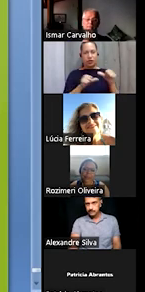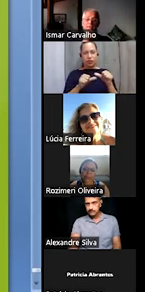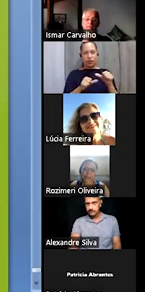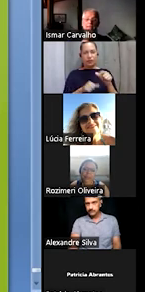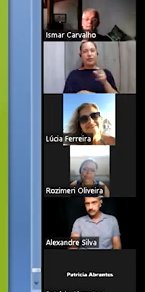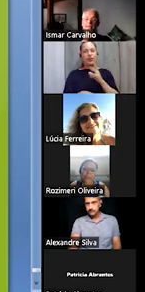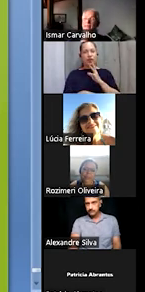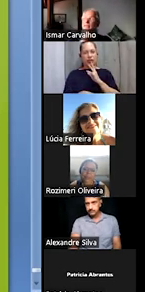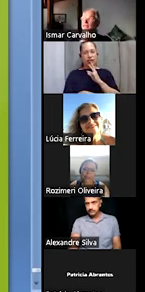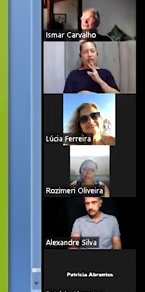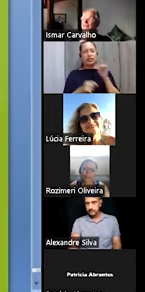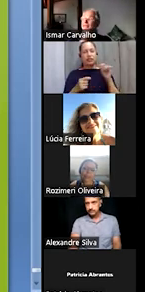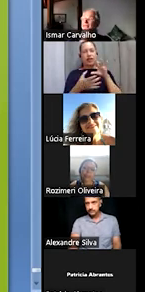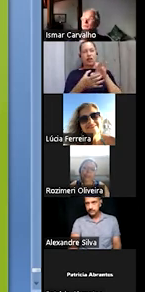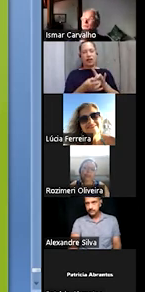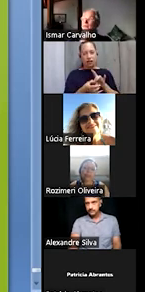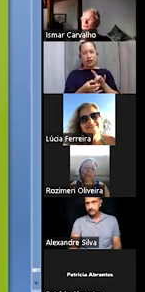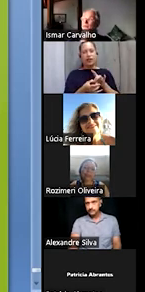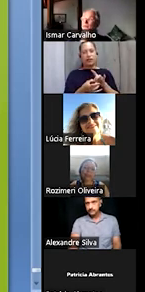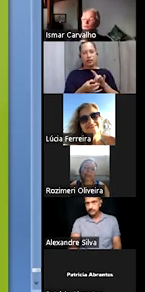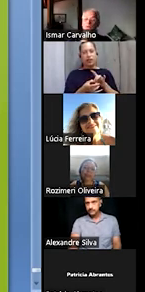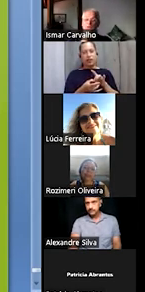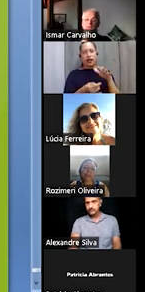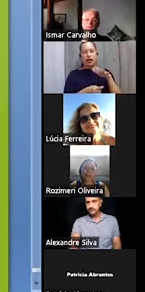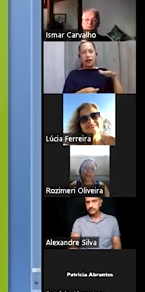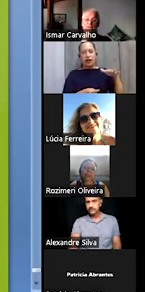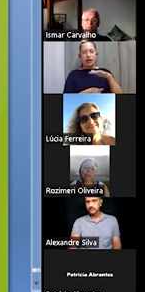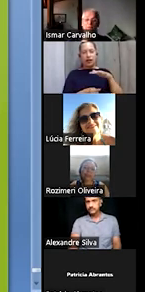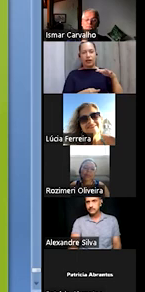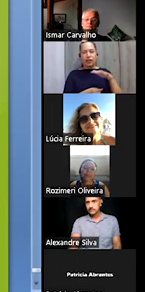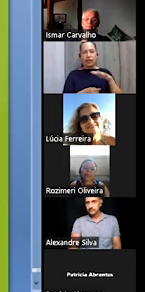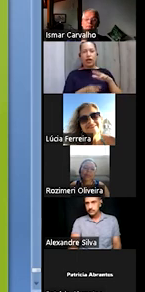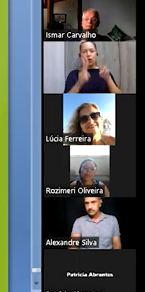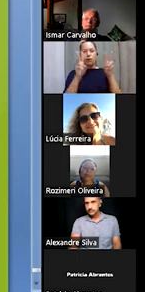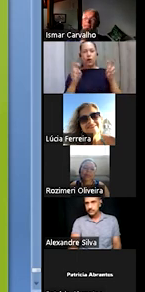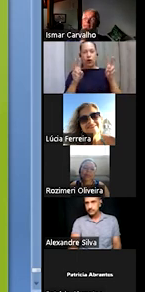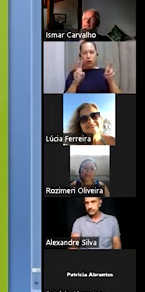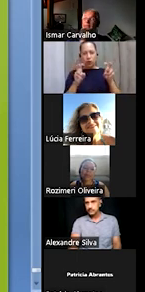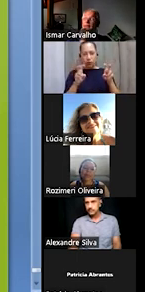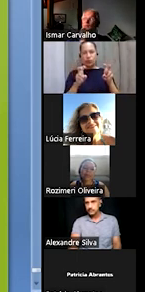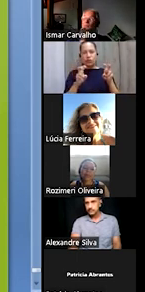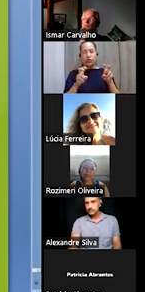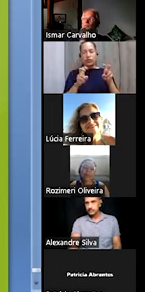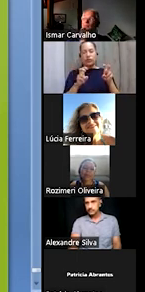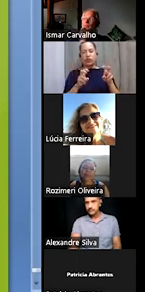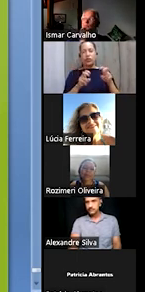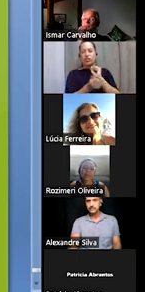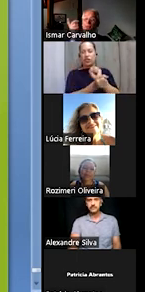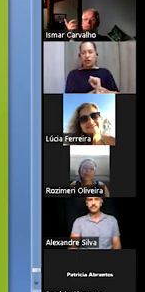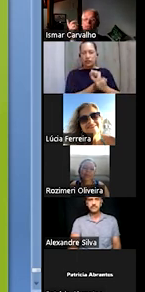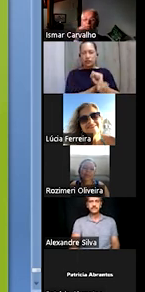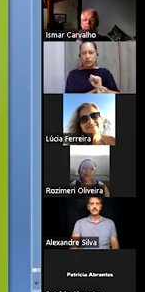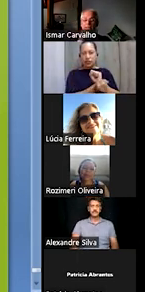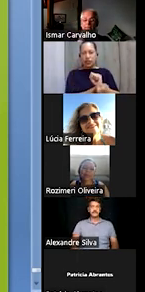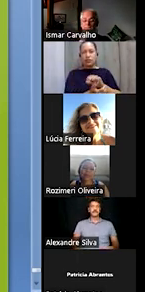geologia e a relação dele com a questão dos escravizados. Uhum. Há uma